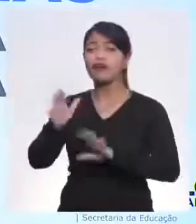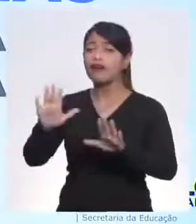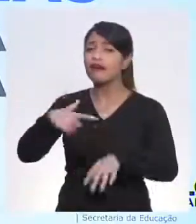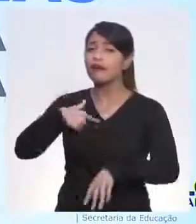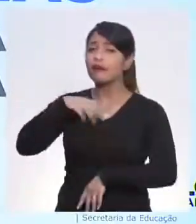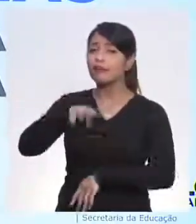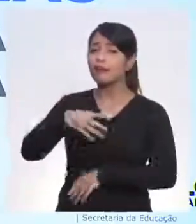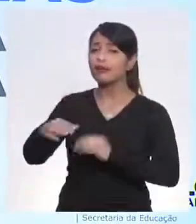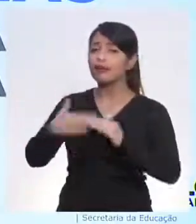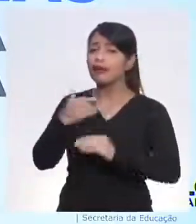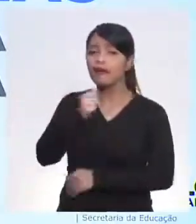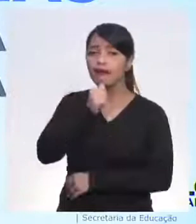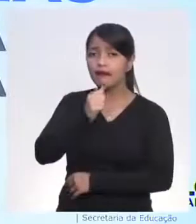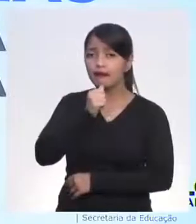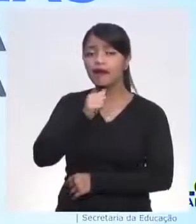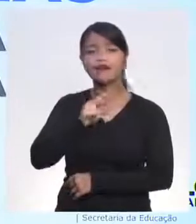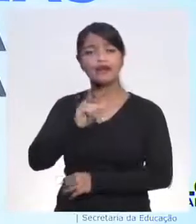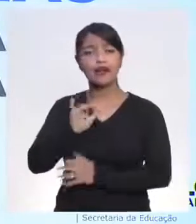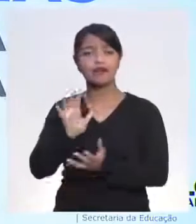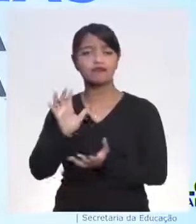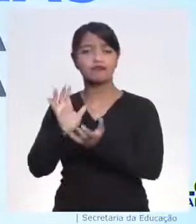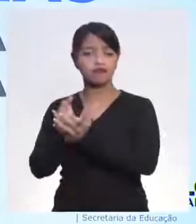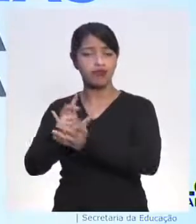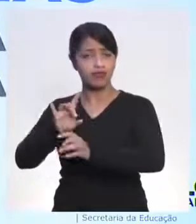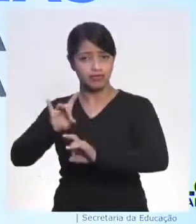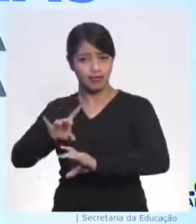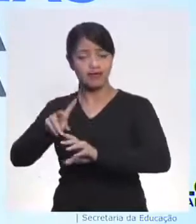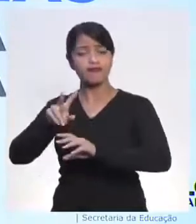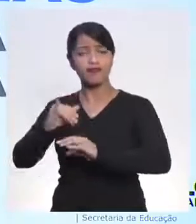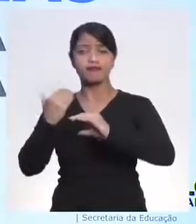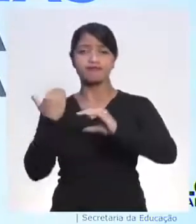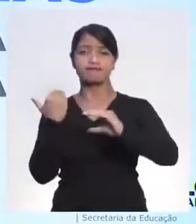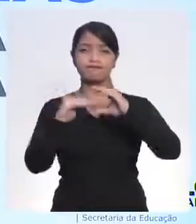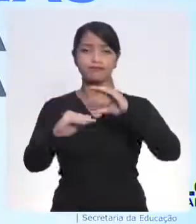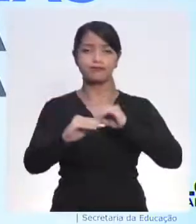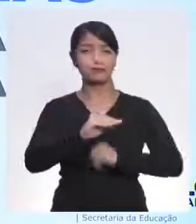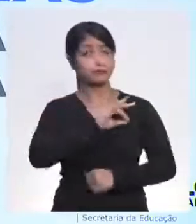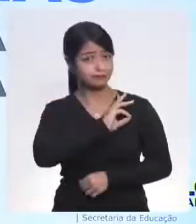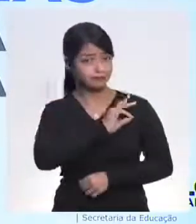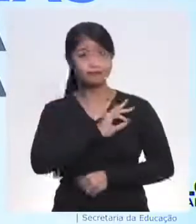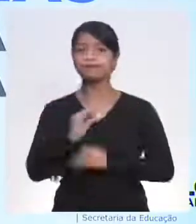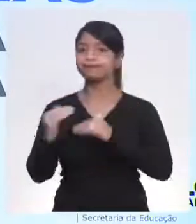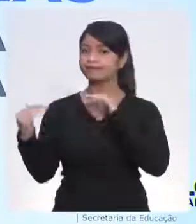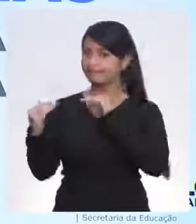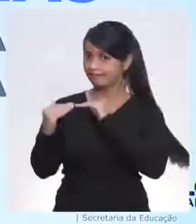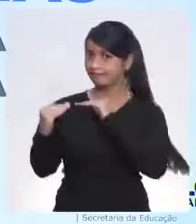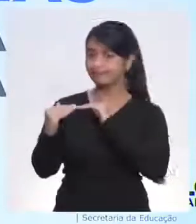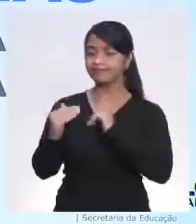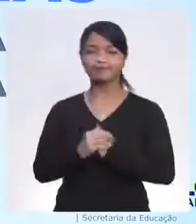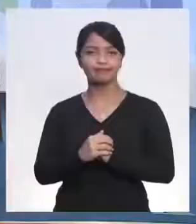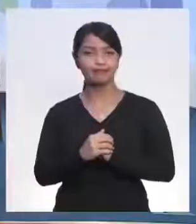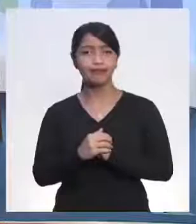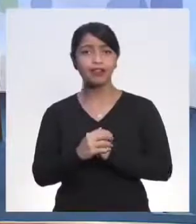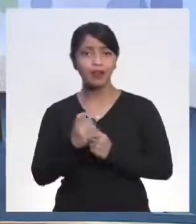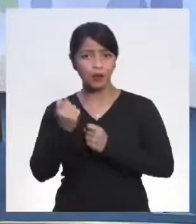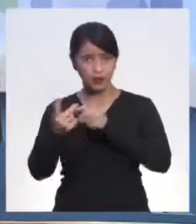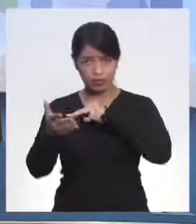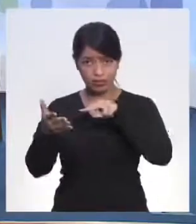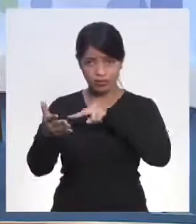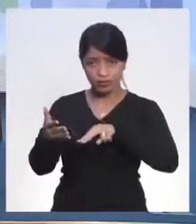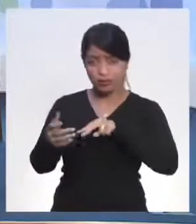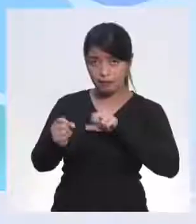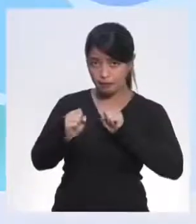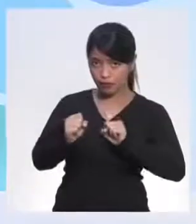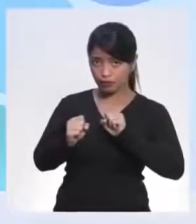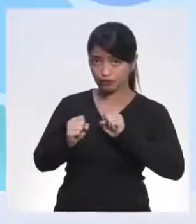planilha, que aí nossa equipe técnica vai passar para vocês, né, Ale? É essa a ideia. Eu já posso falar alguns aqui? Pode, vamos lá. Opa, vamos